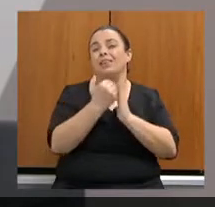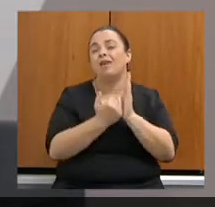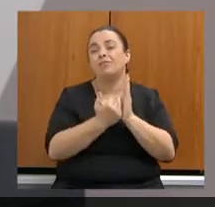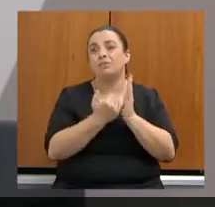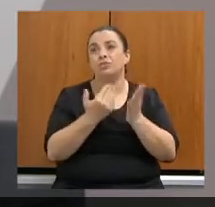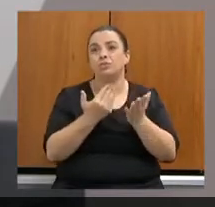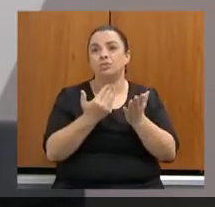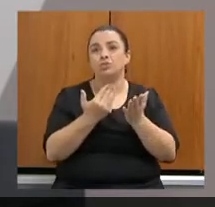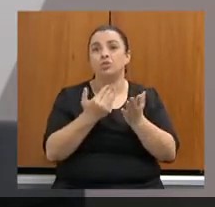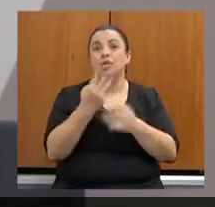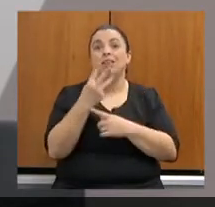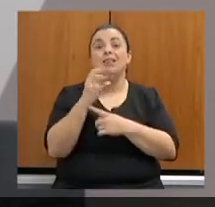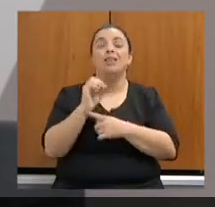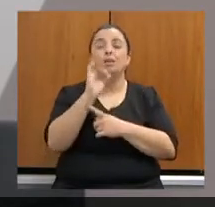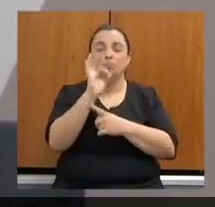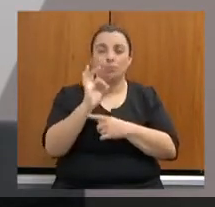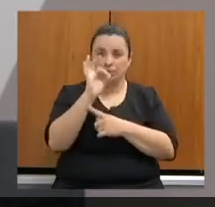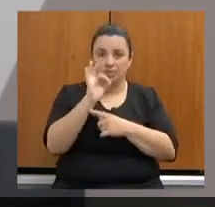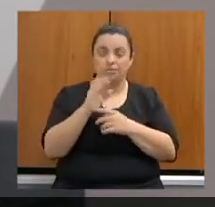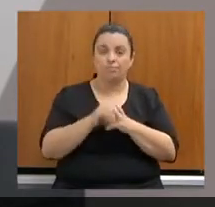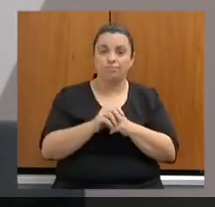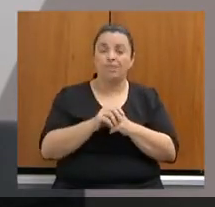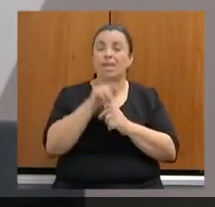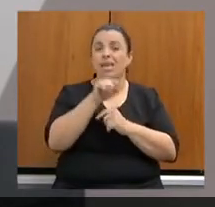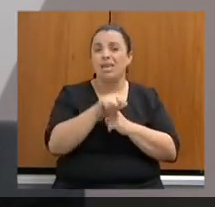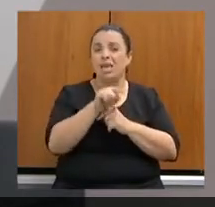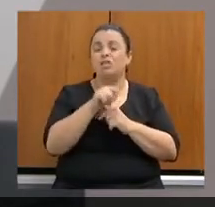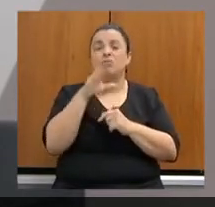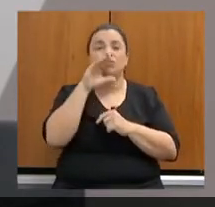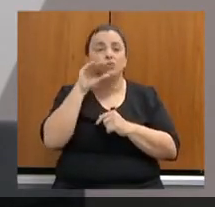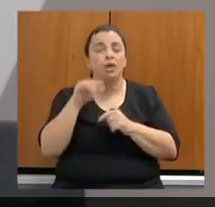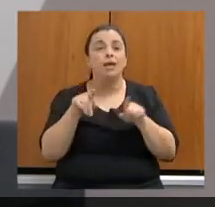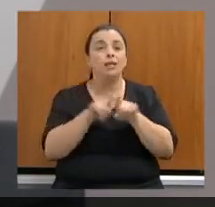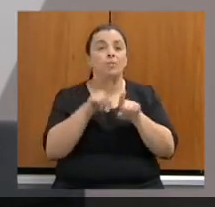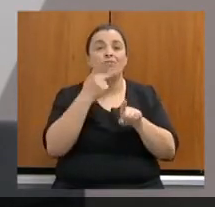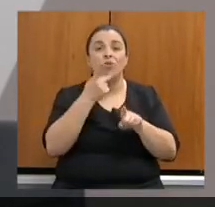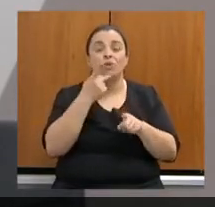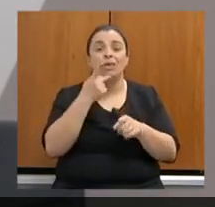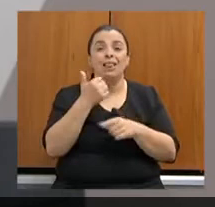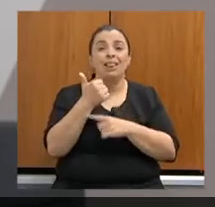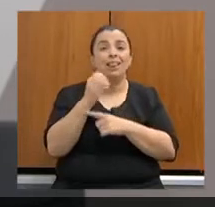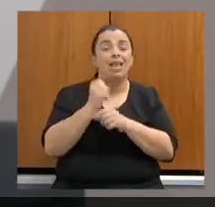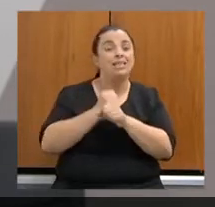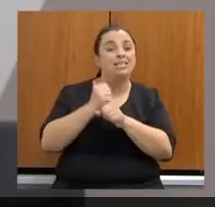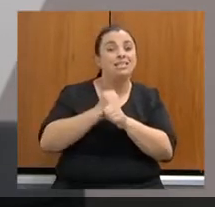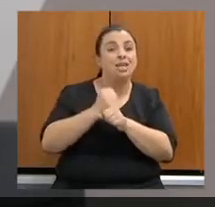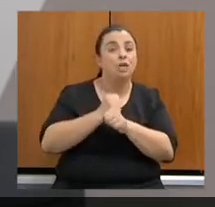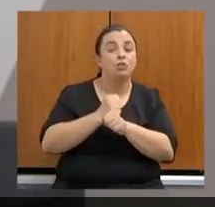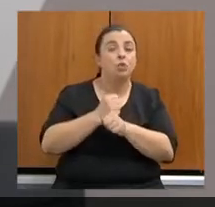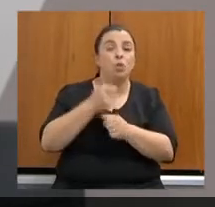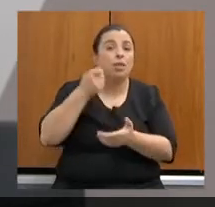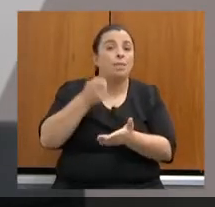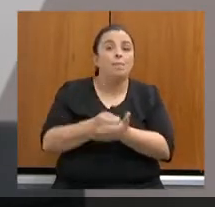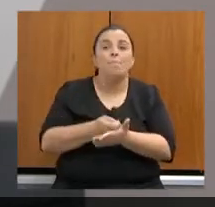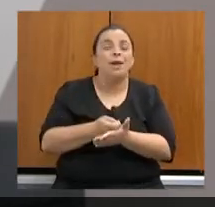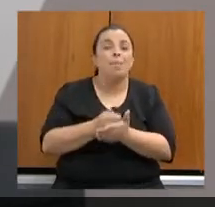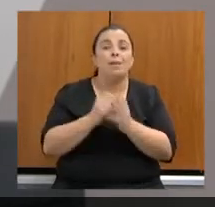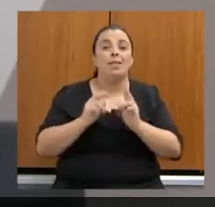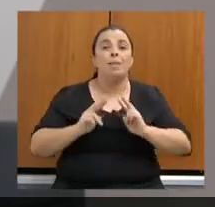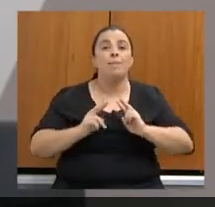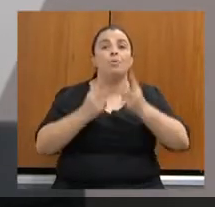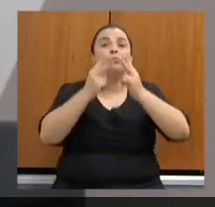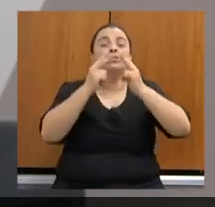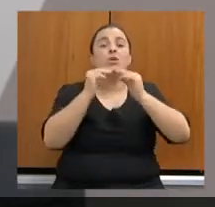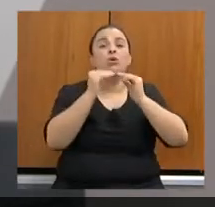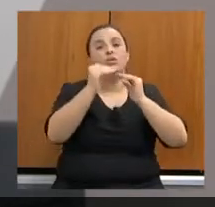eles também me relataram que há mais de dez anos estão sem pagamento da promoção horizontal na carreira e segundo eles